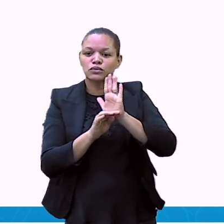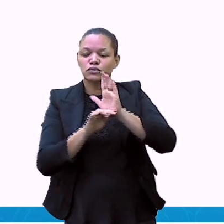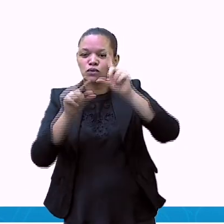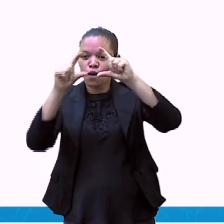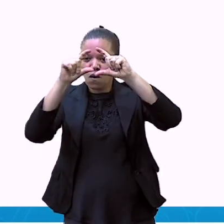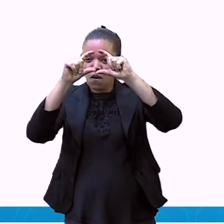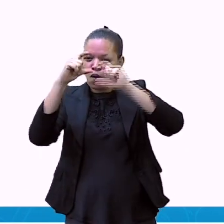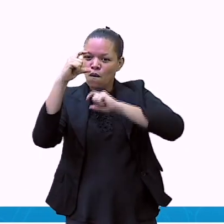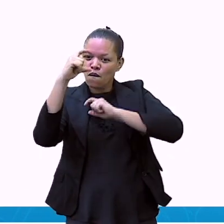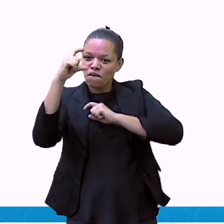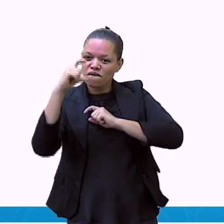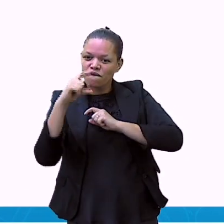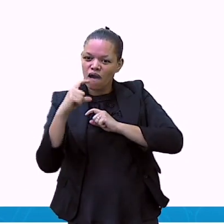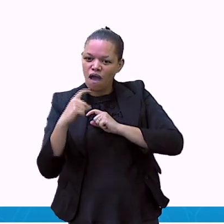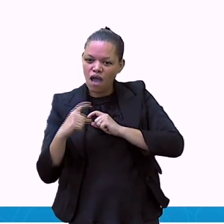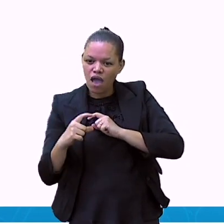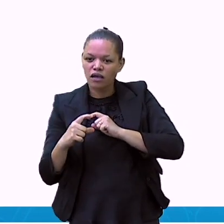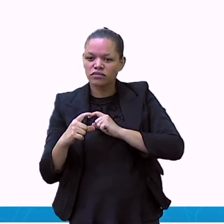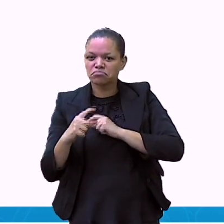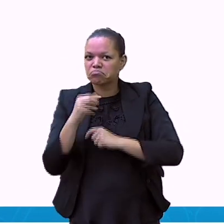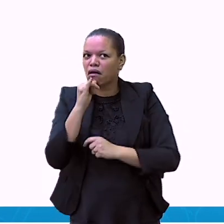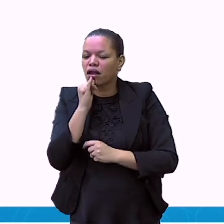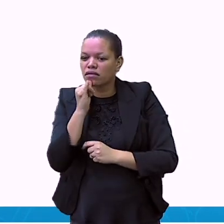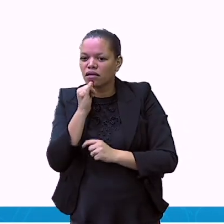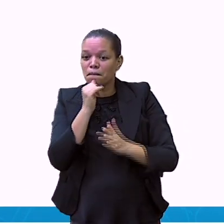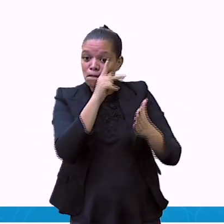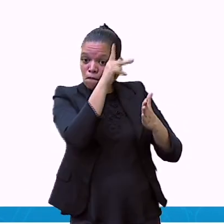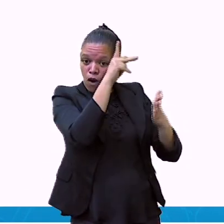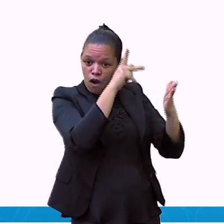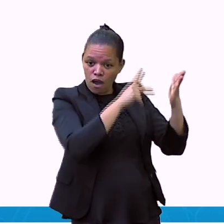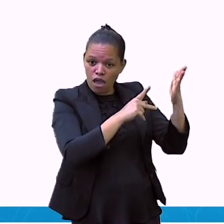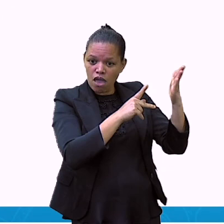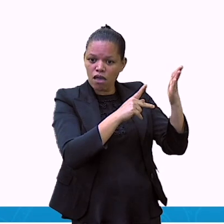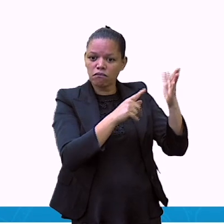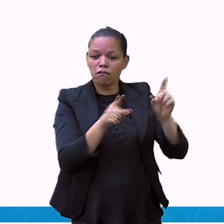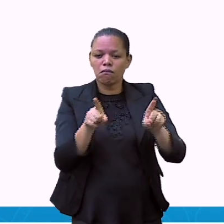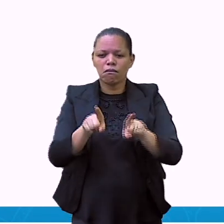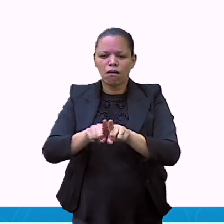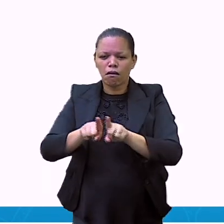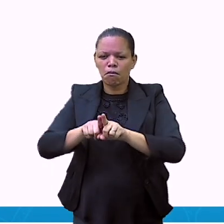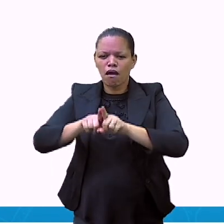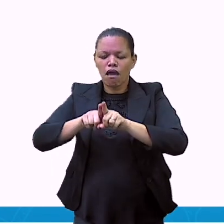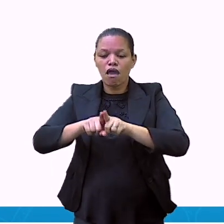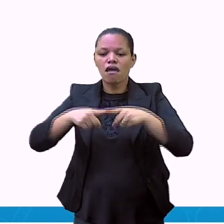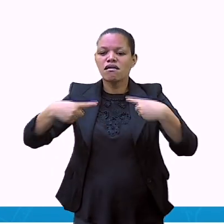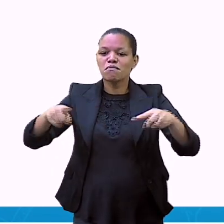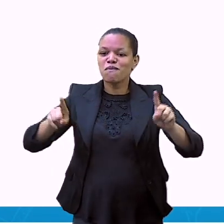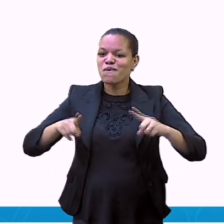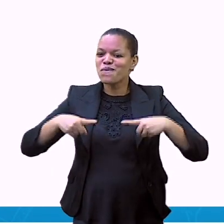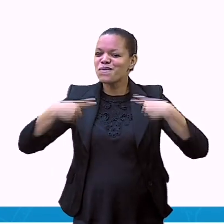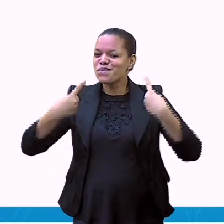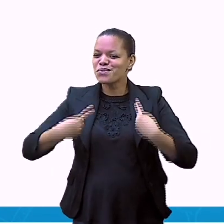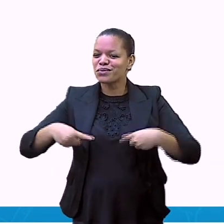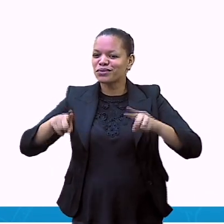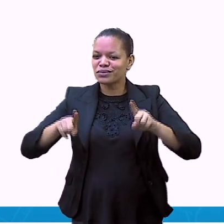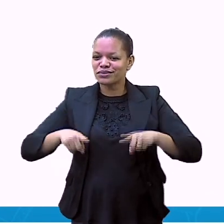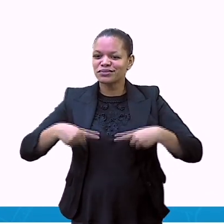como poemas e músicas. Esse recurso é utilizado com o objetivo